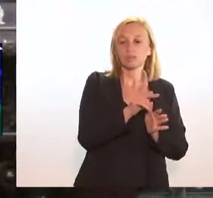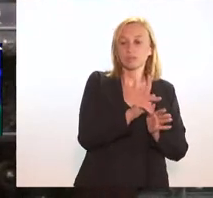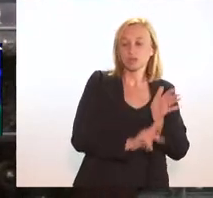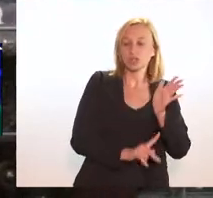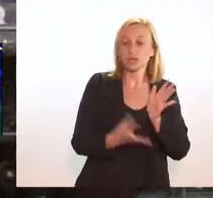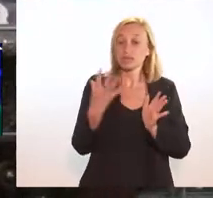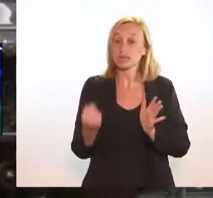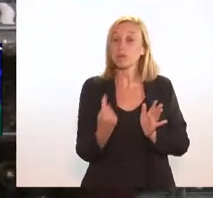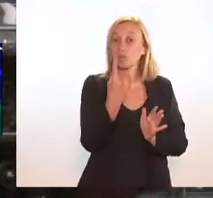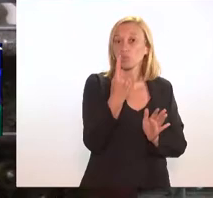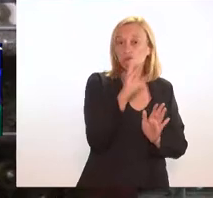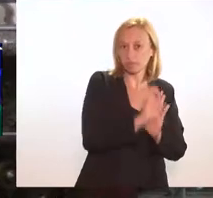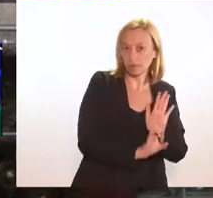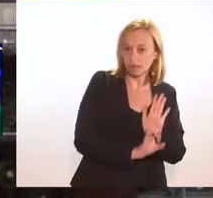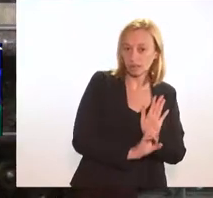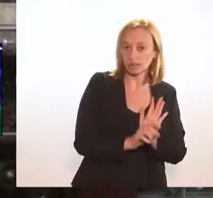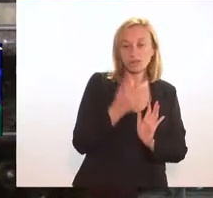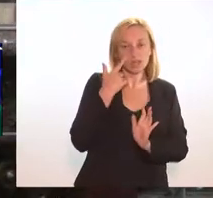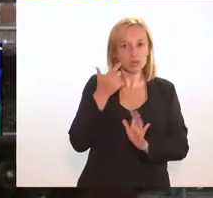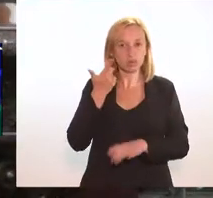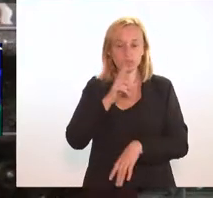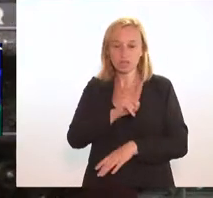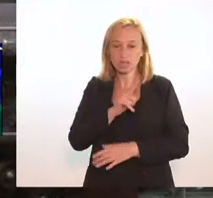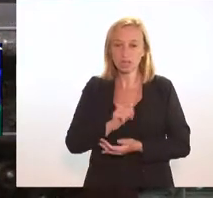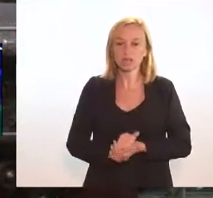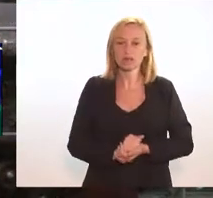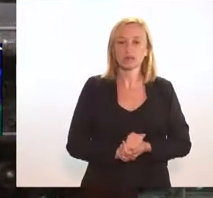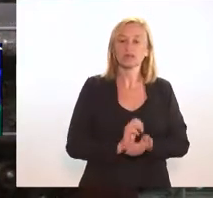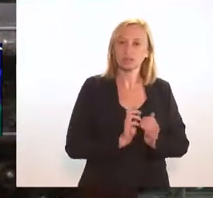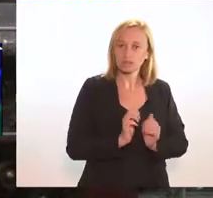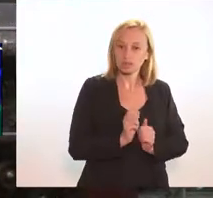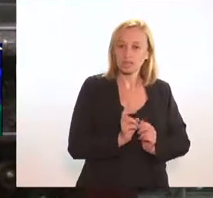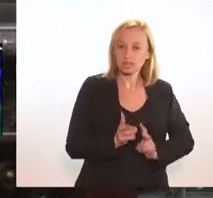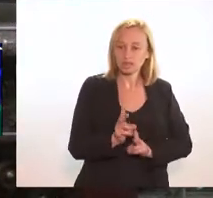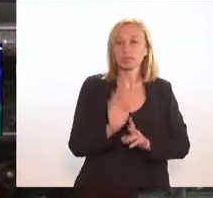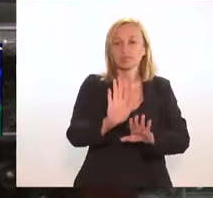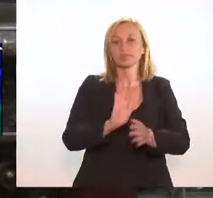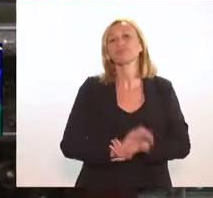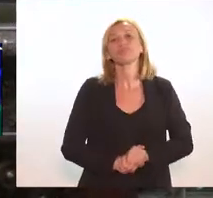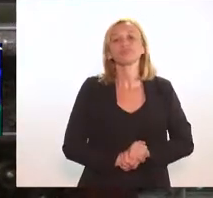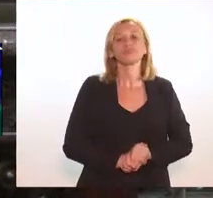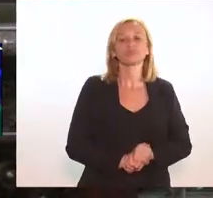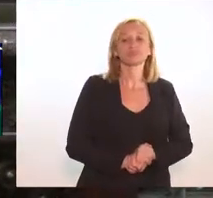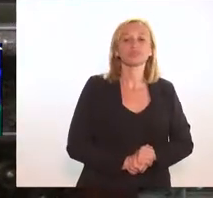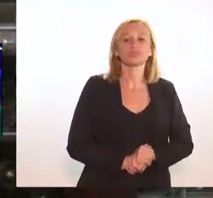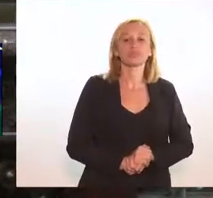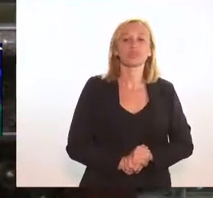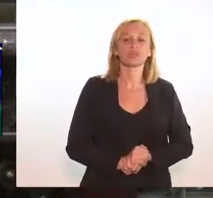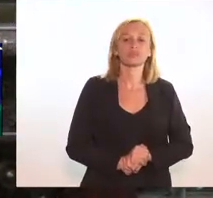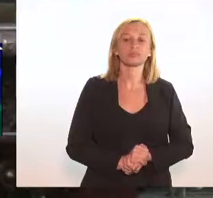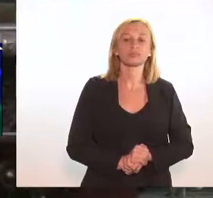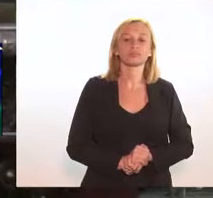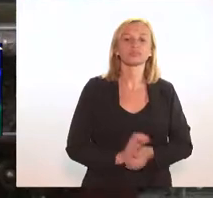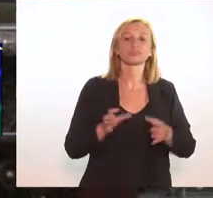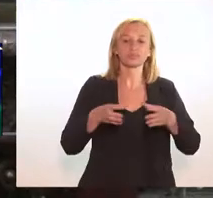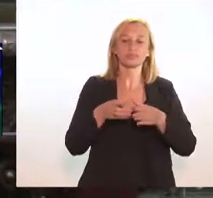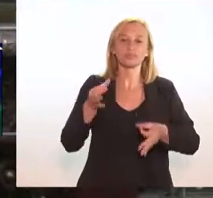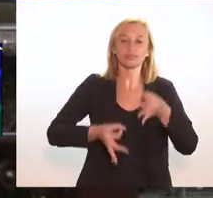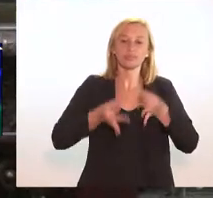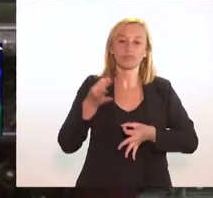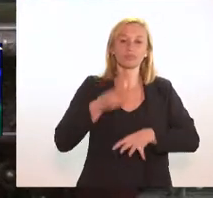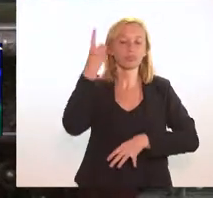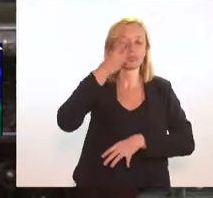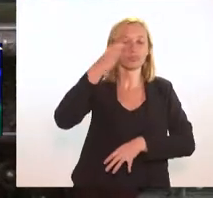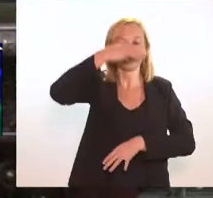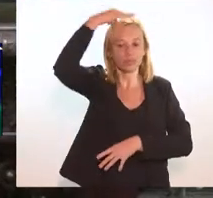gente consegue... Já tem cinco. Temos cinco emendas, aí não tem jeito. para emitir parecer pela Comissão de Constituição e Justiça,